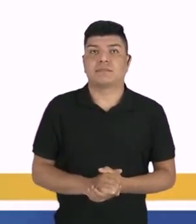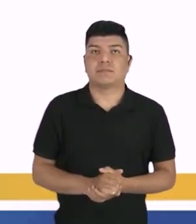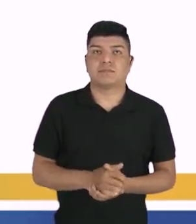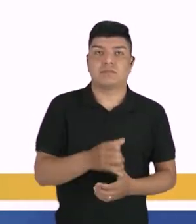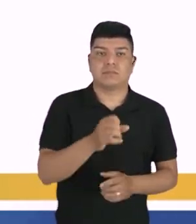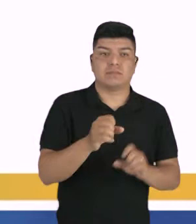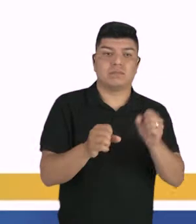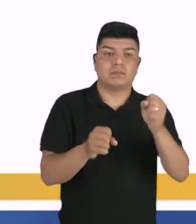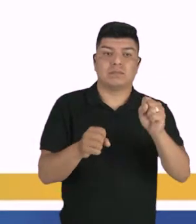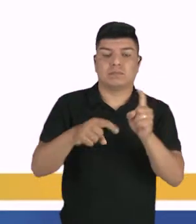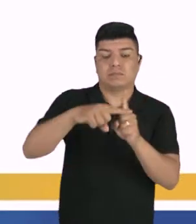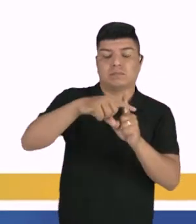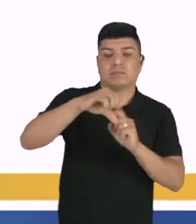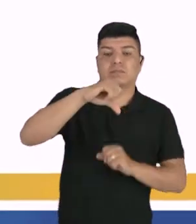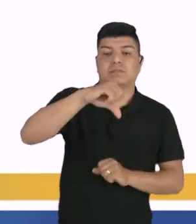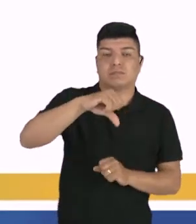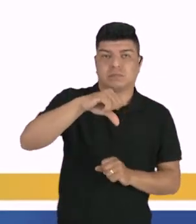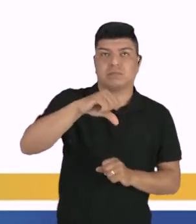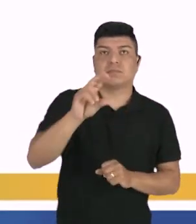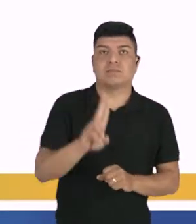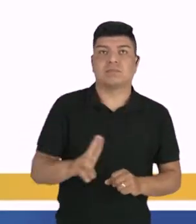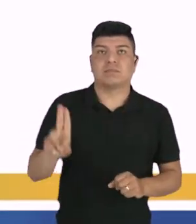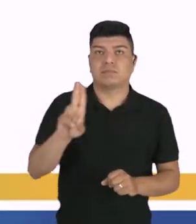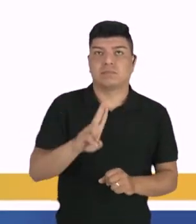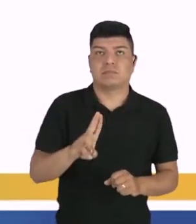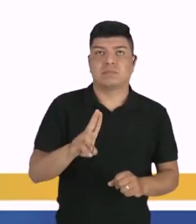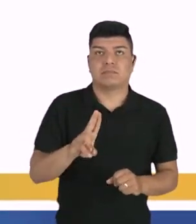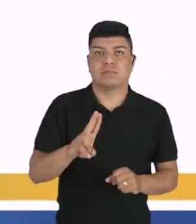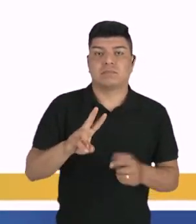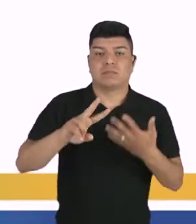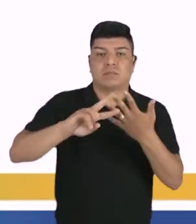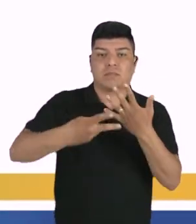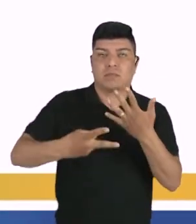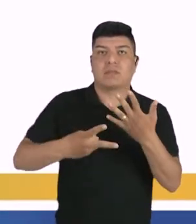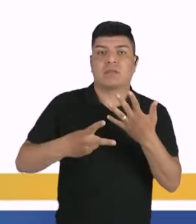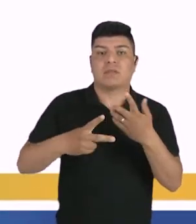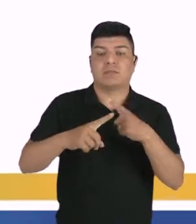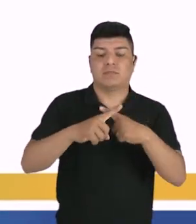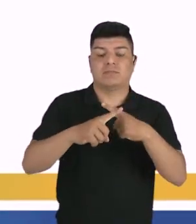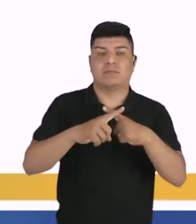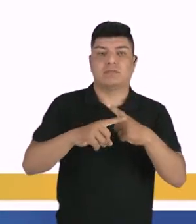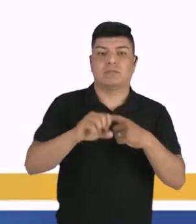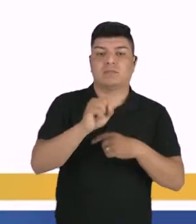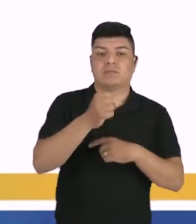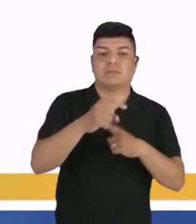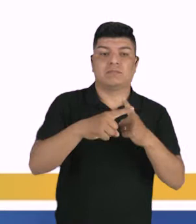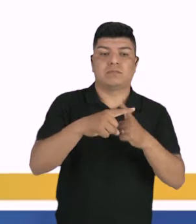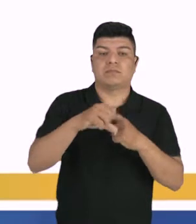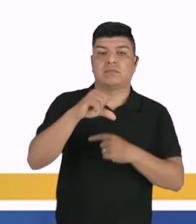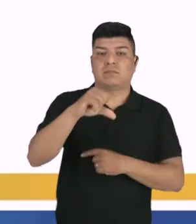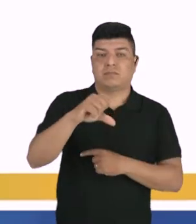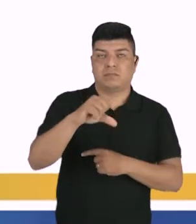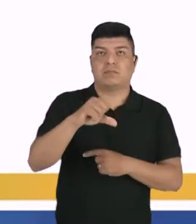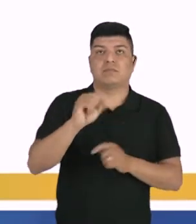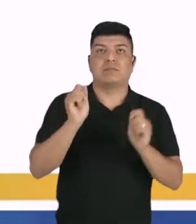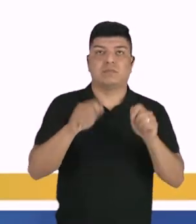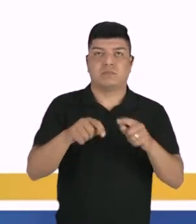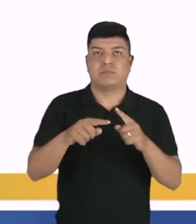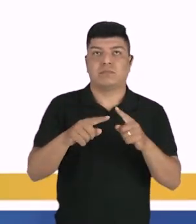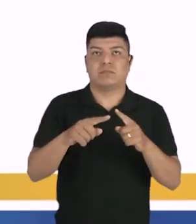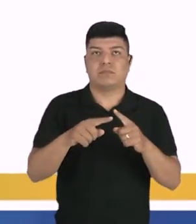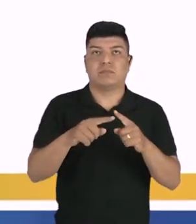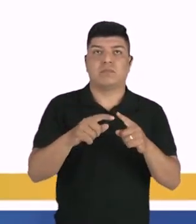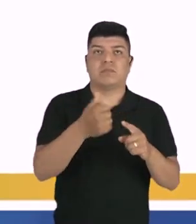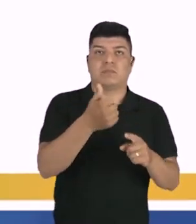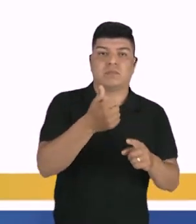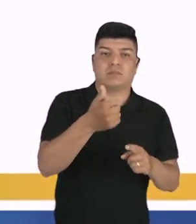mais 9, aplicando a propriedade, né, a definição de potência, é 8 mais 9 multiplicado por 8 mais 9. Claro que você poderia fazer 8 mais 9,